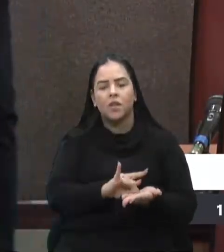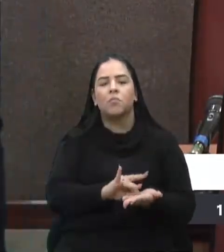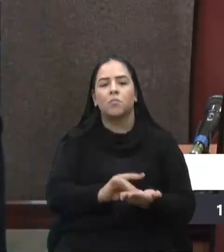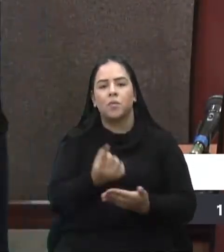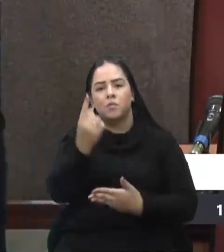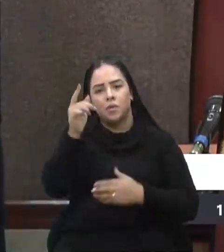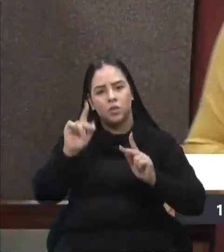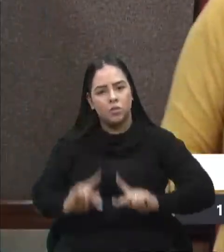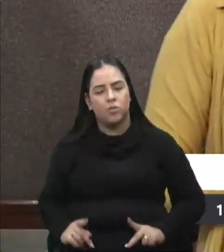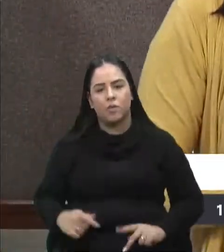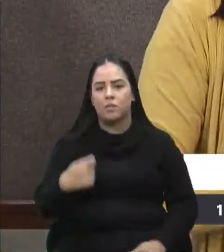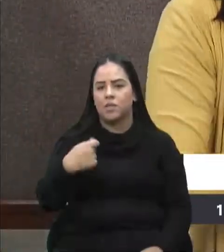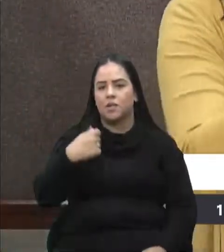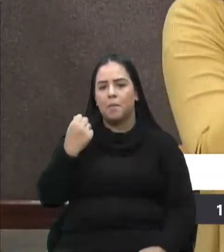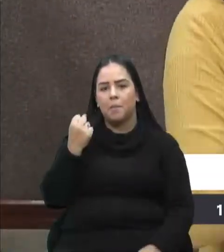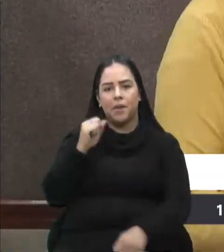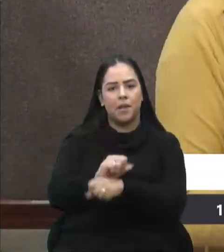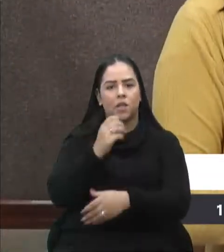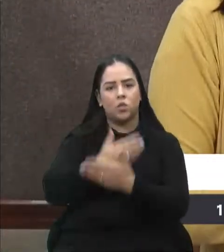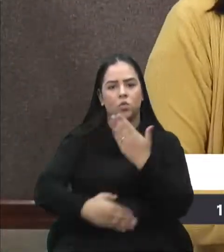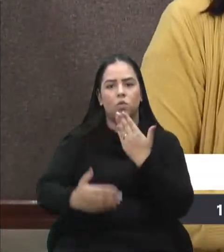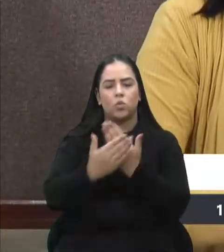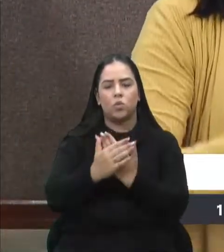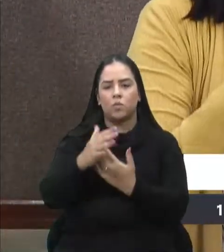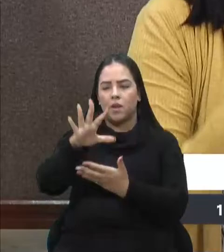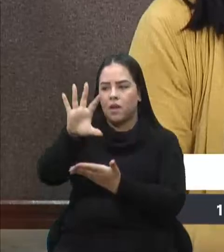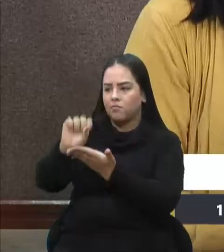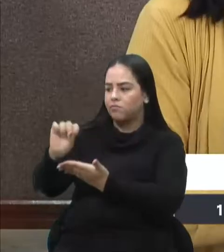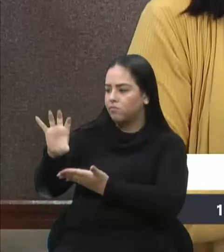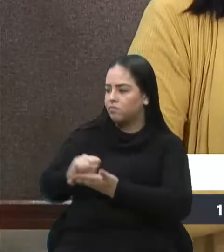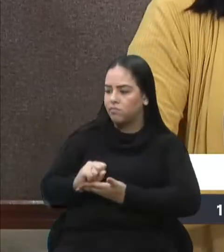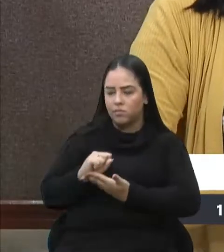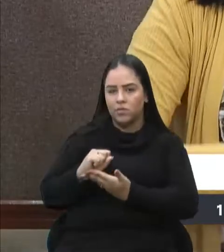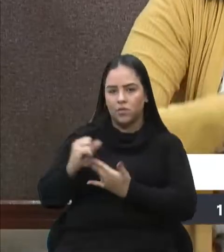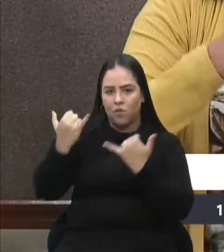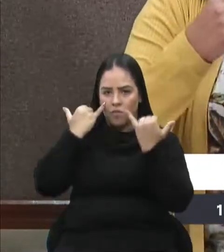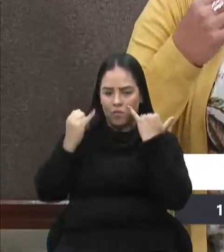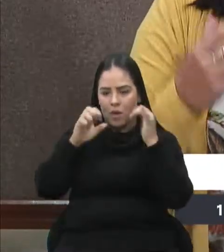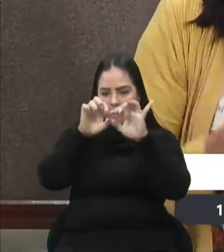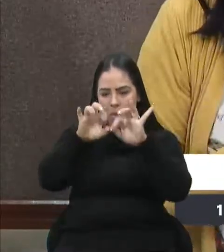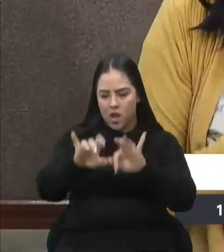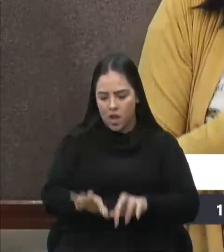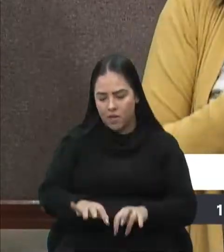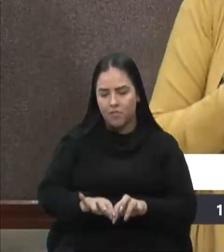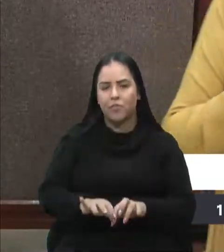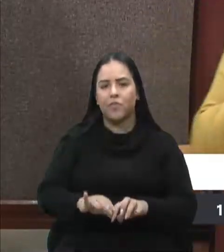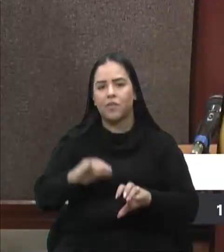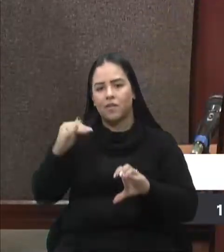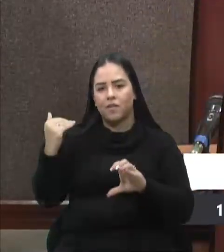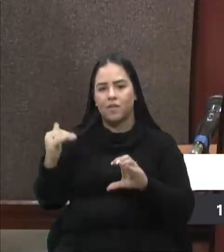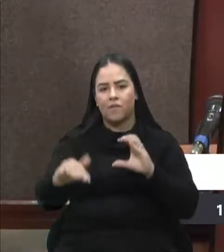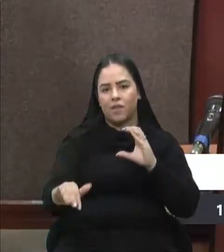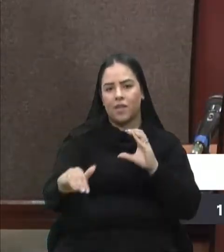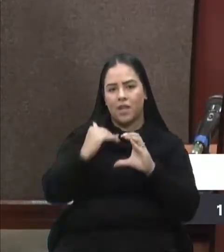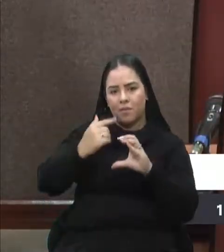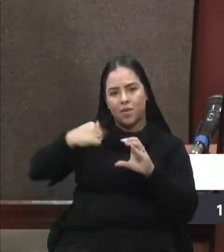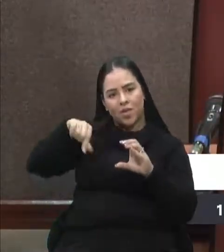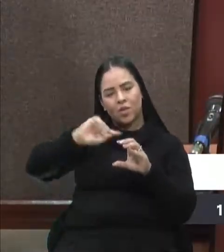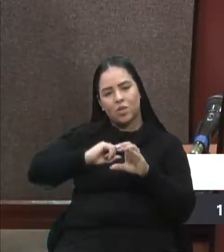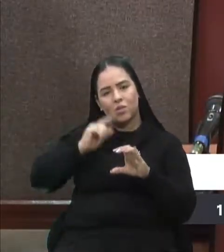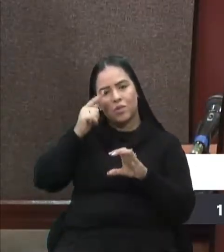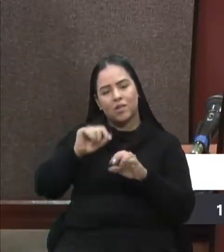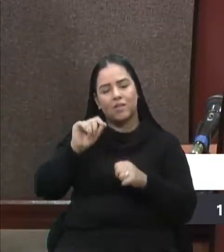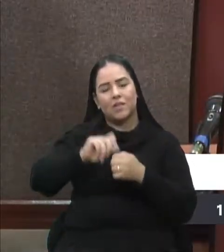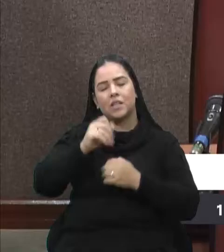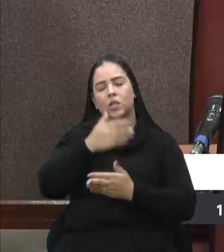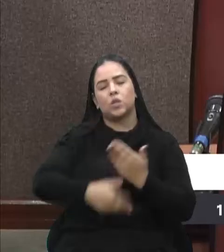parar tudo o que está fazendo para compilar essas informações, para redigir essas informações, para mandar para a gente aqui, para poder fazer